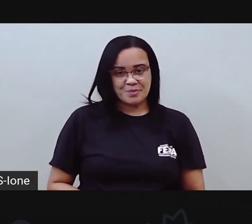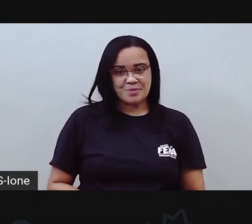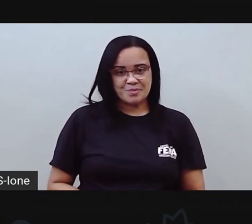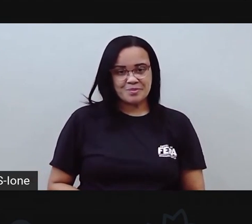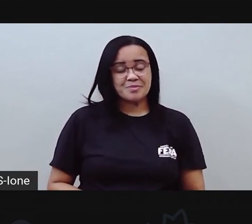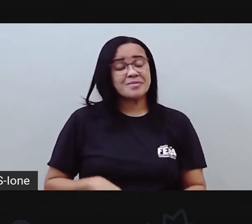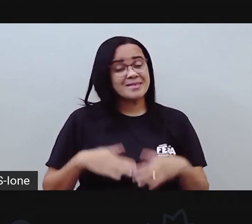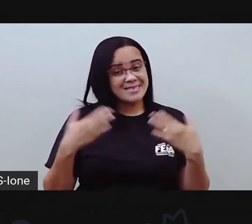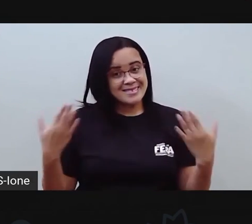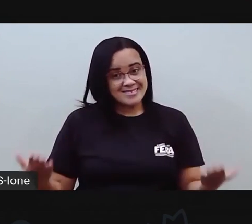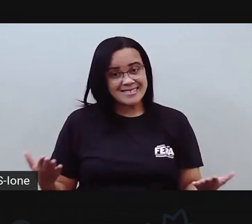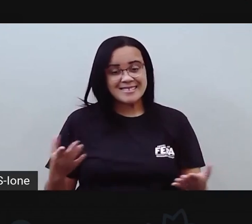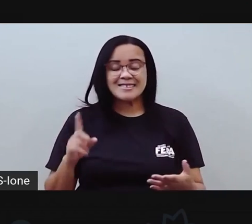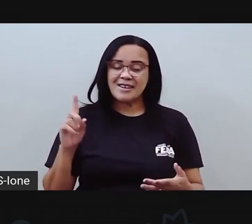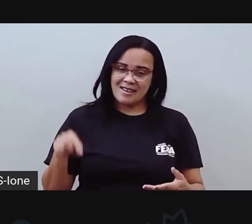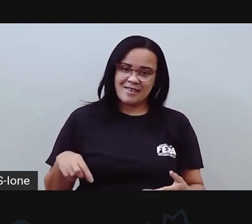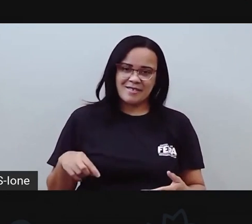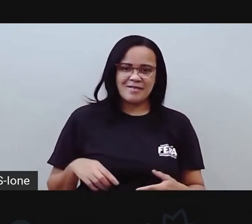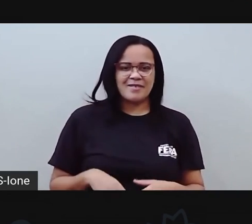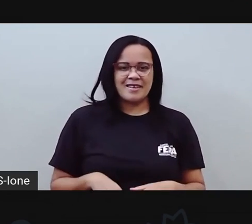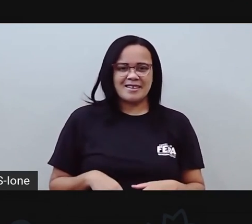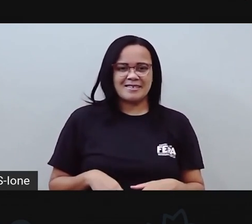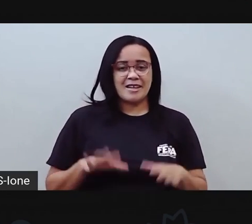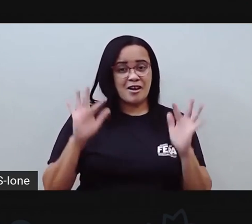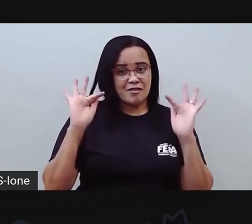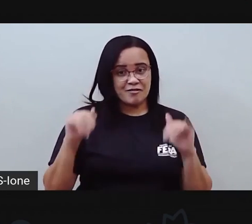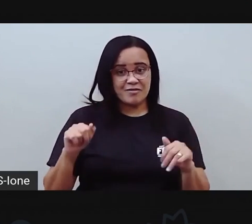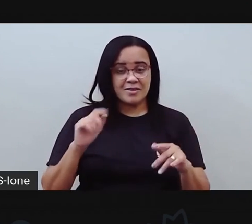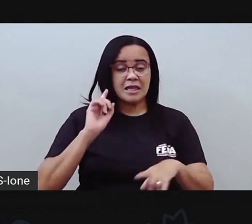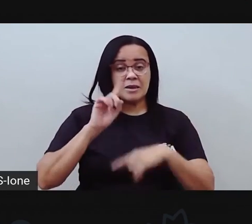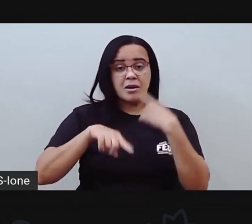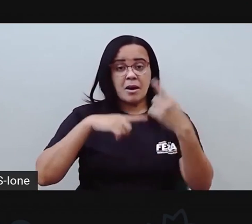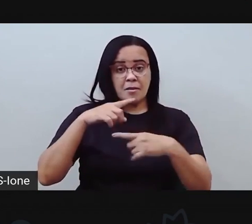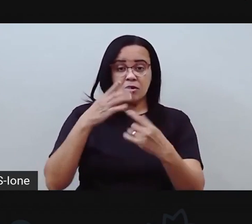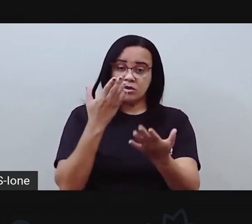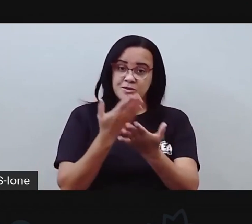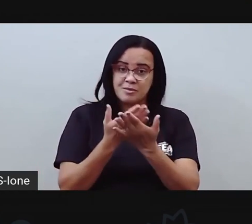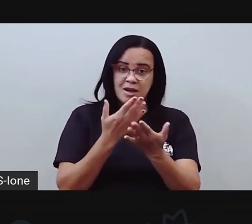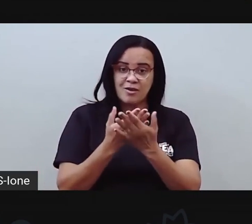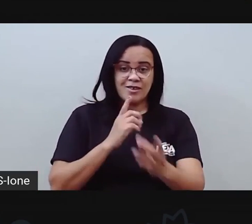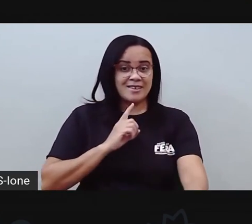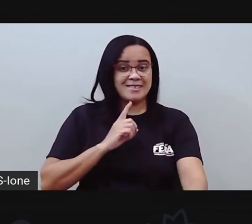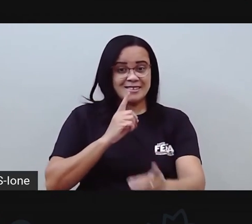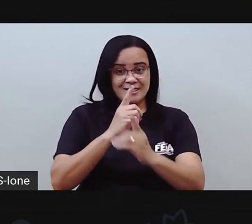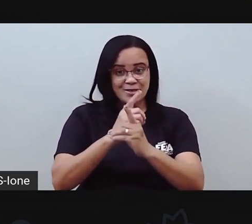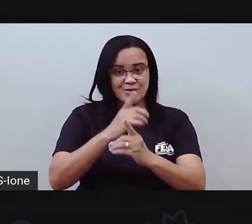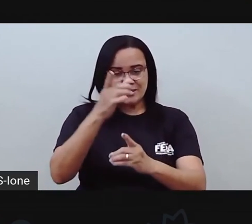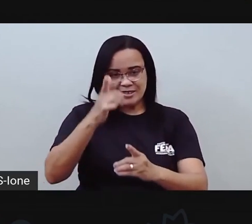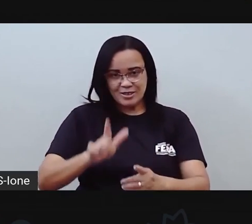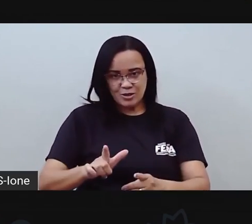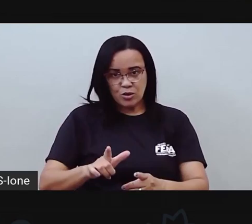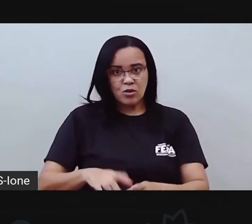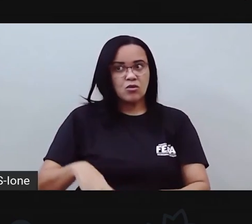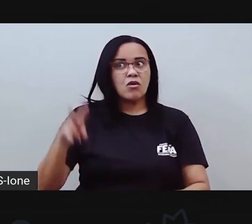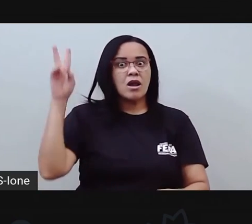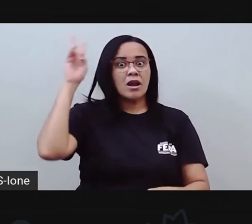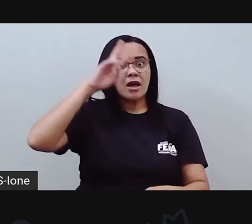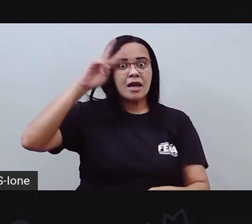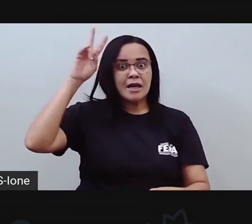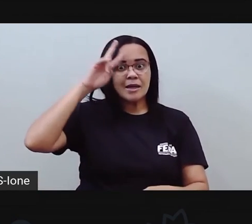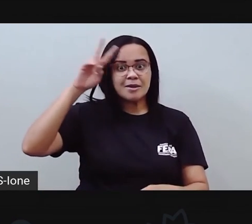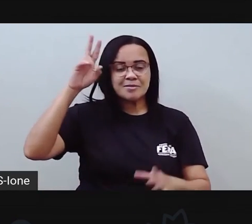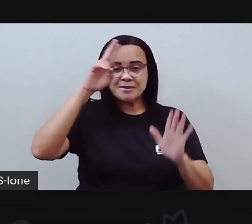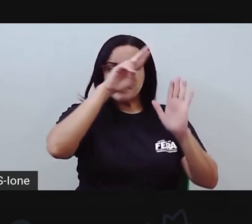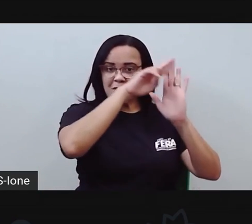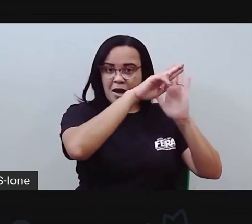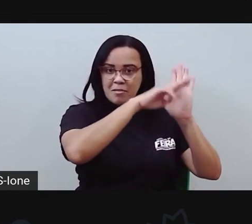é isso, gente. A gente vai ficando por aqui e eu vejo vocês na próxima aula, né? Lembre-se de respeitar, né, as regras